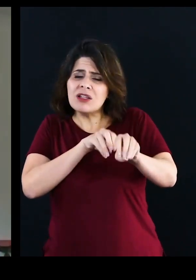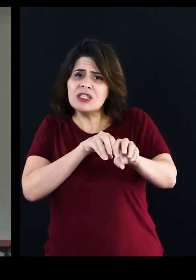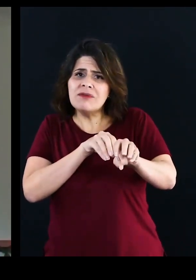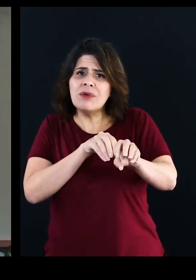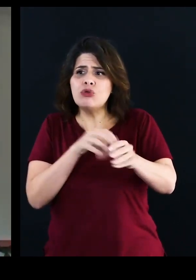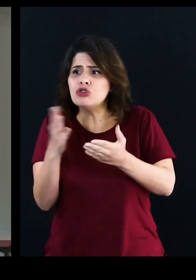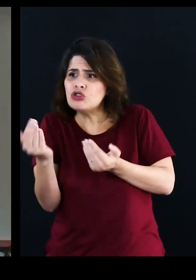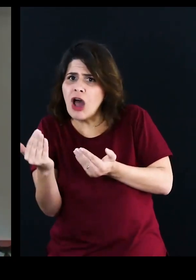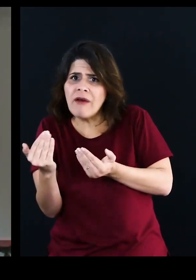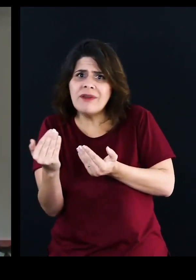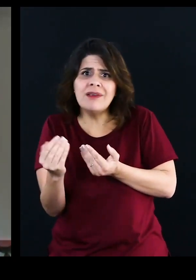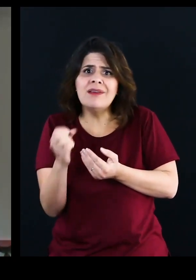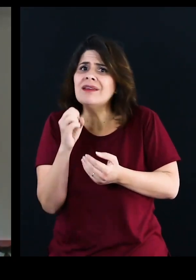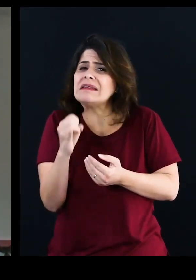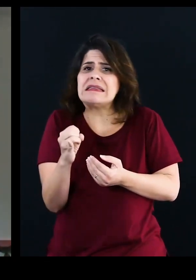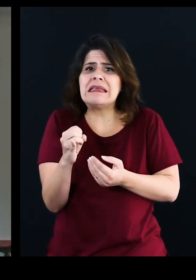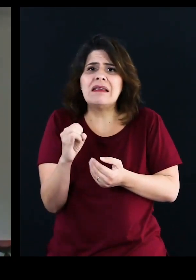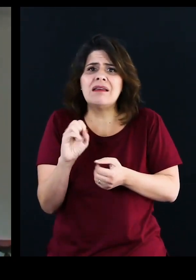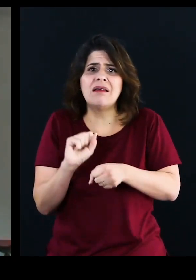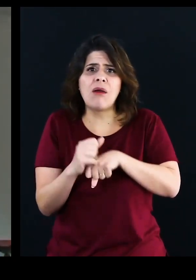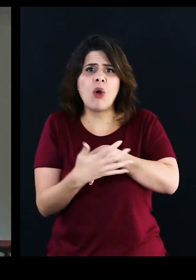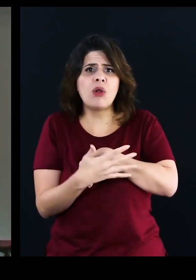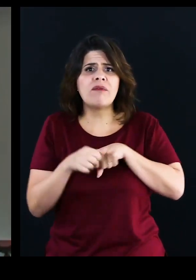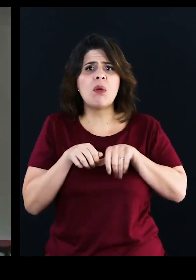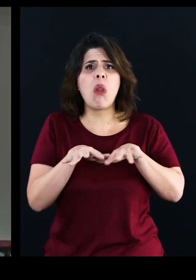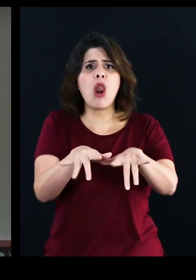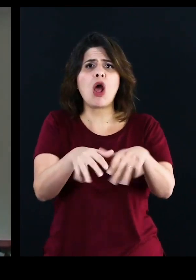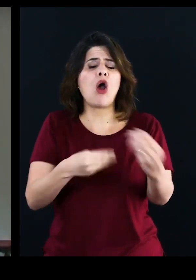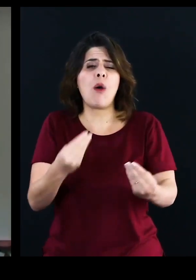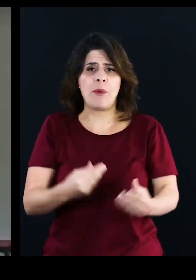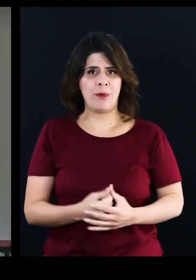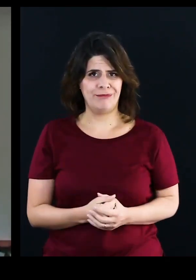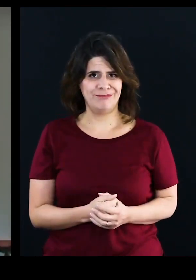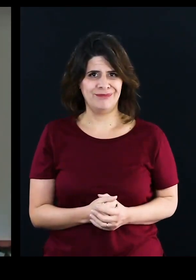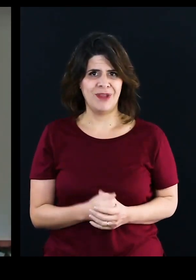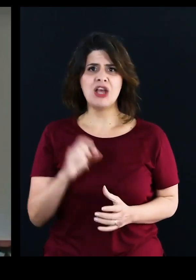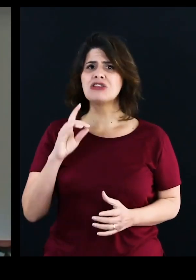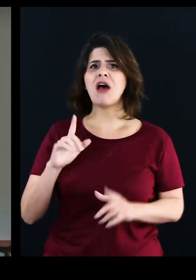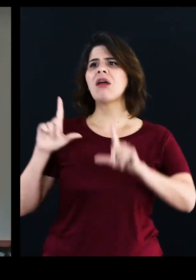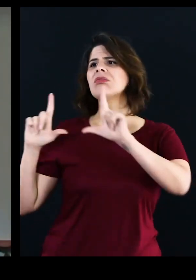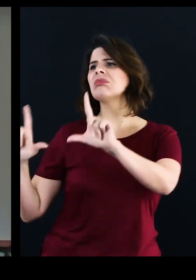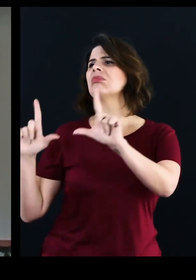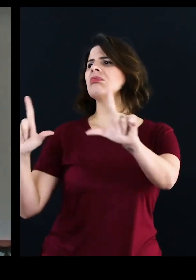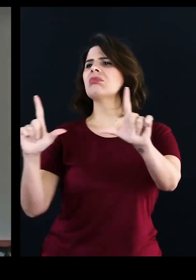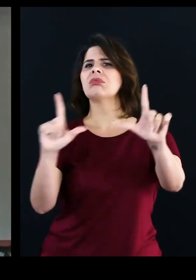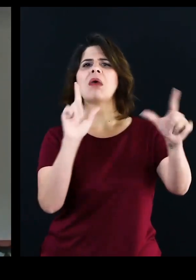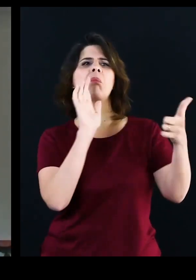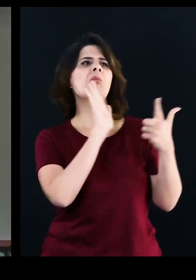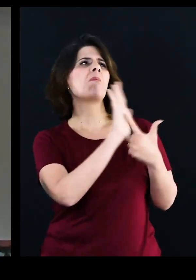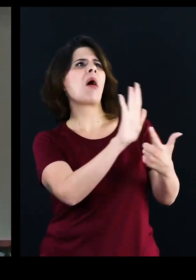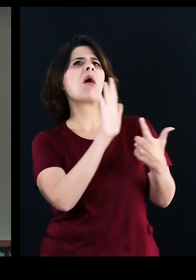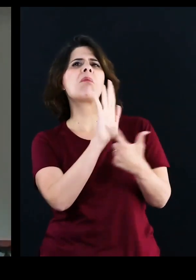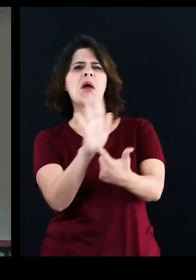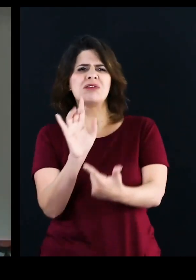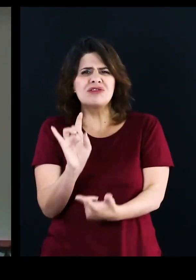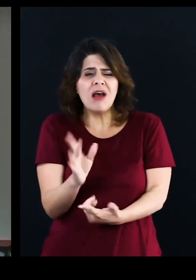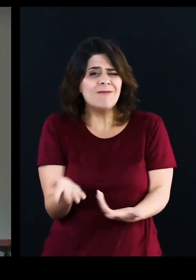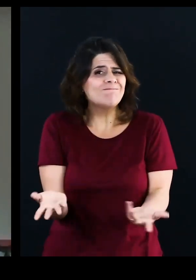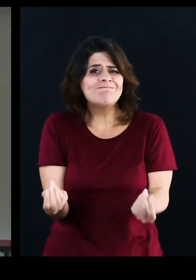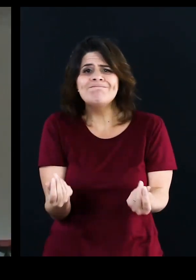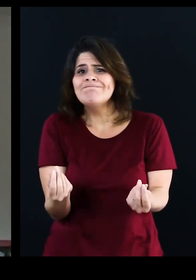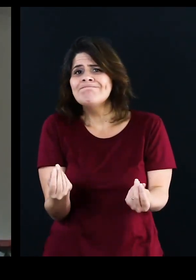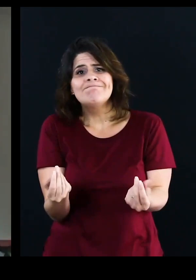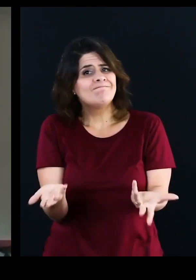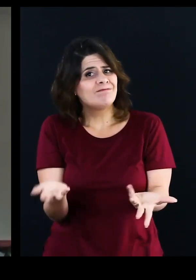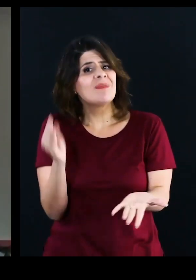da pandemia? Não é simplesmente dispor as telas e dispor as obras, né? Tem toda essa